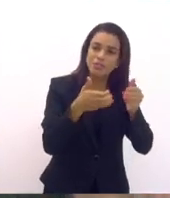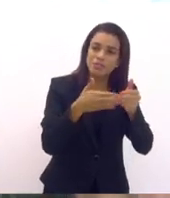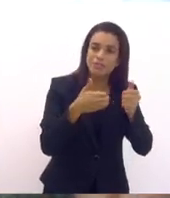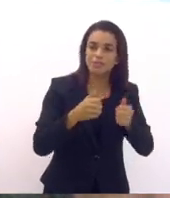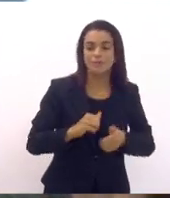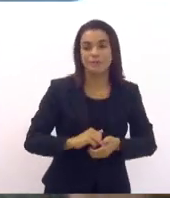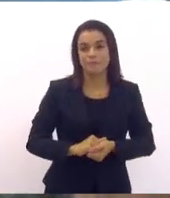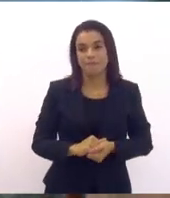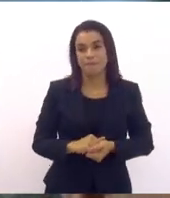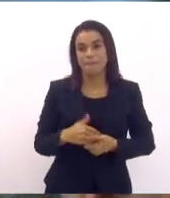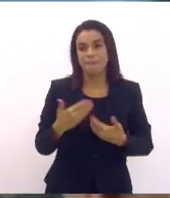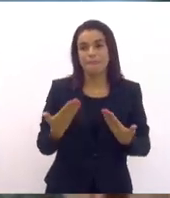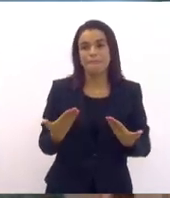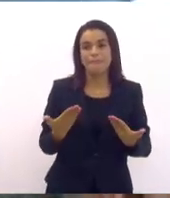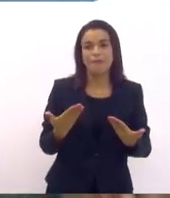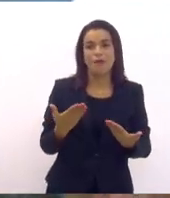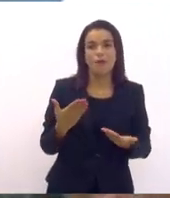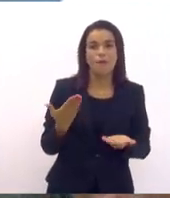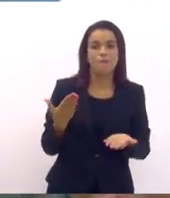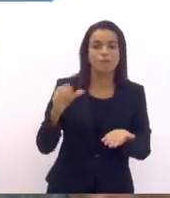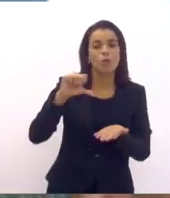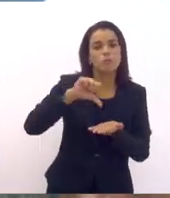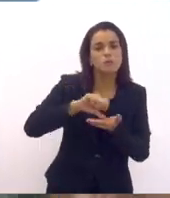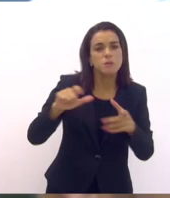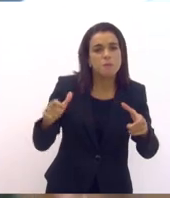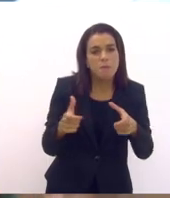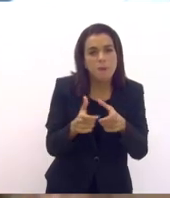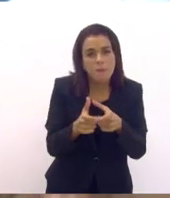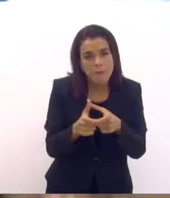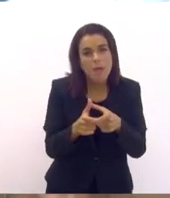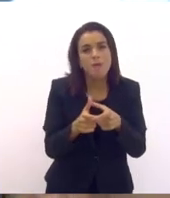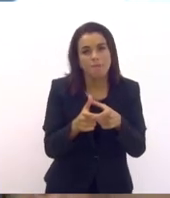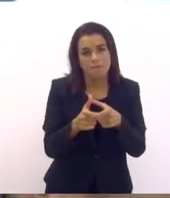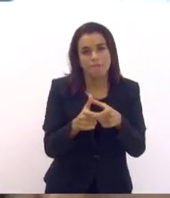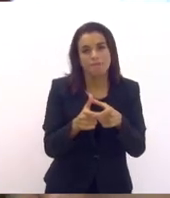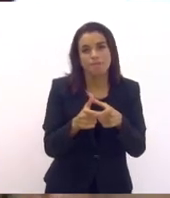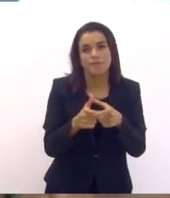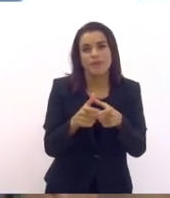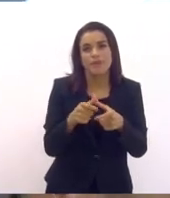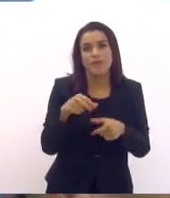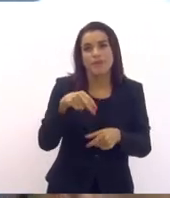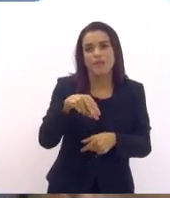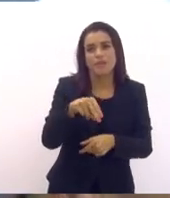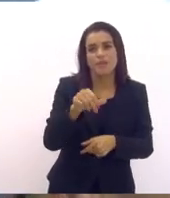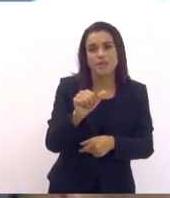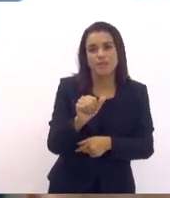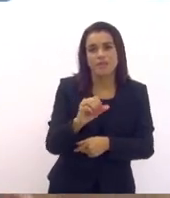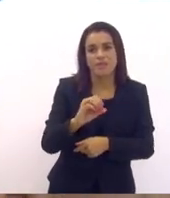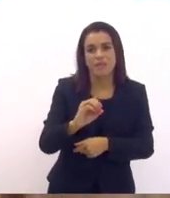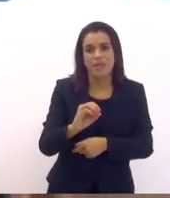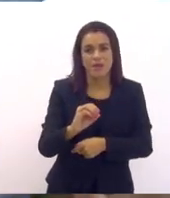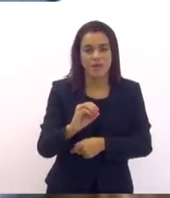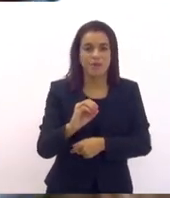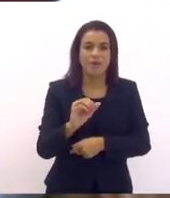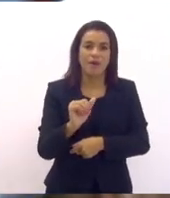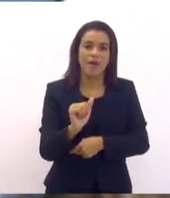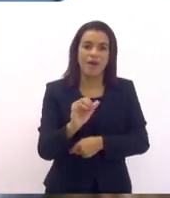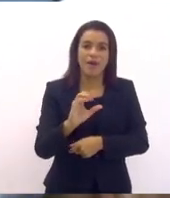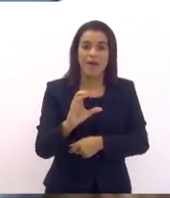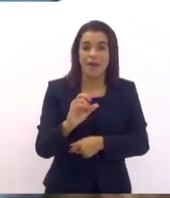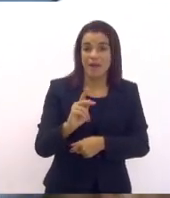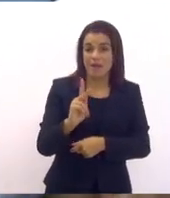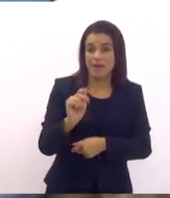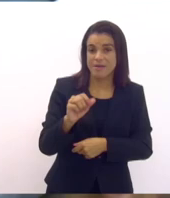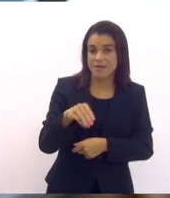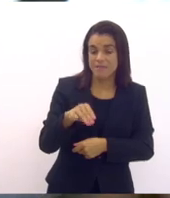então um como um centro tão pequeno né que é um centro naam que fica no cosm velho pode